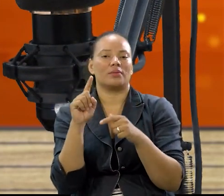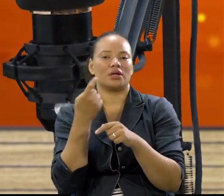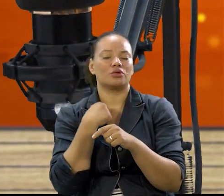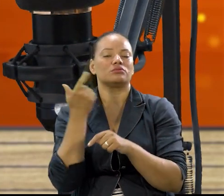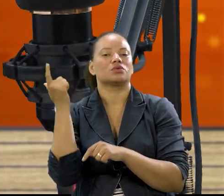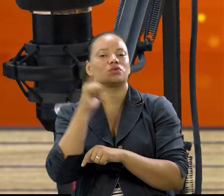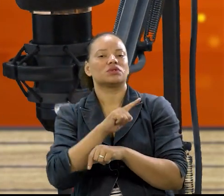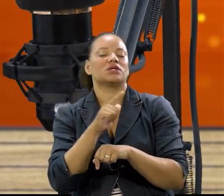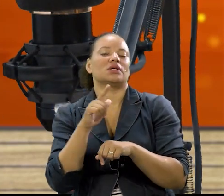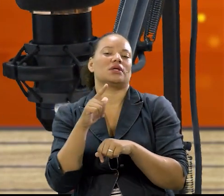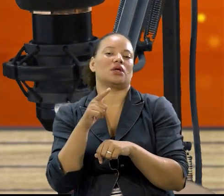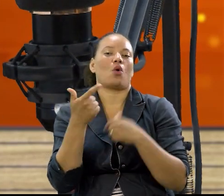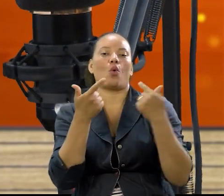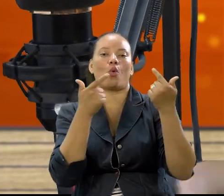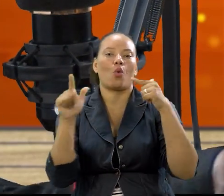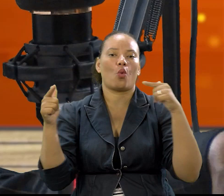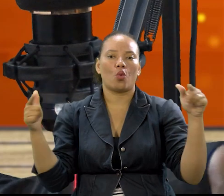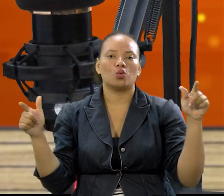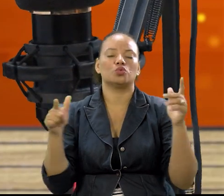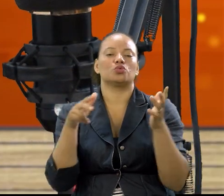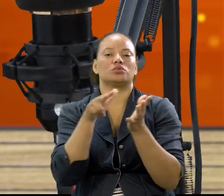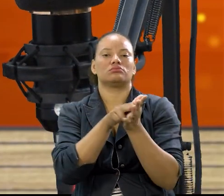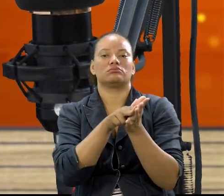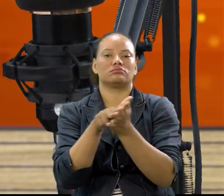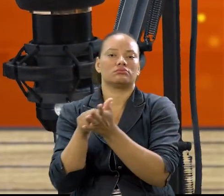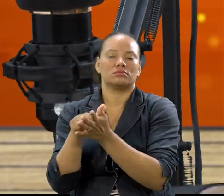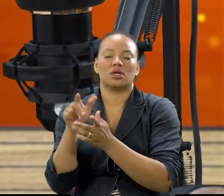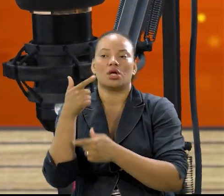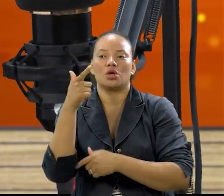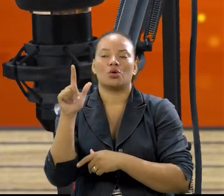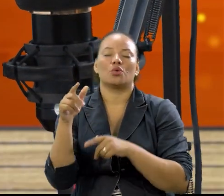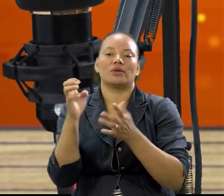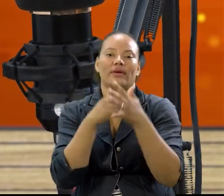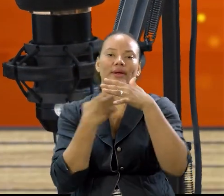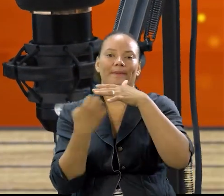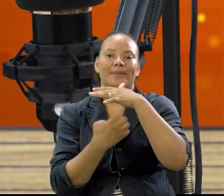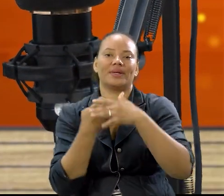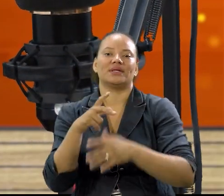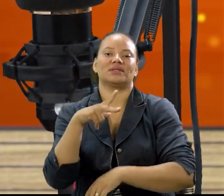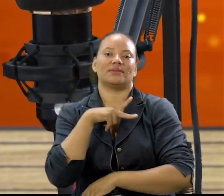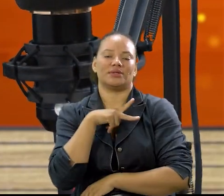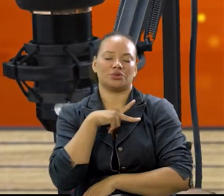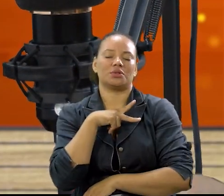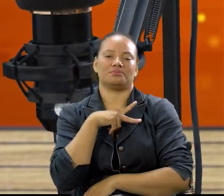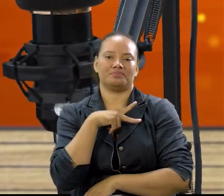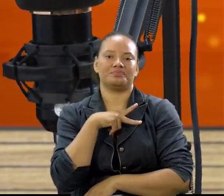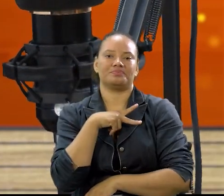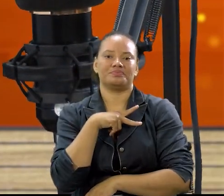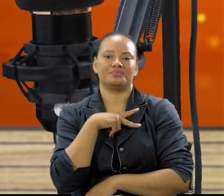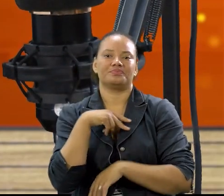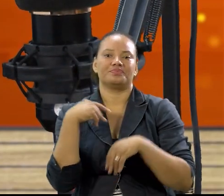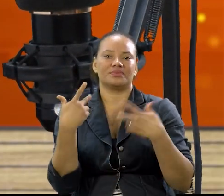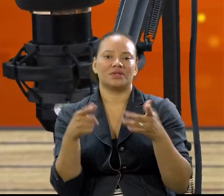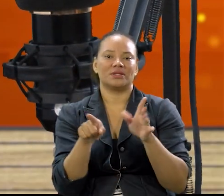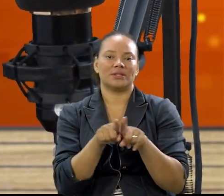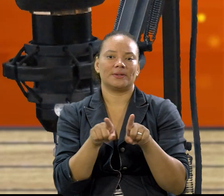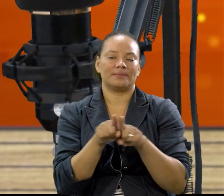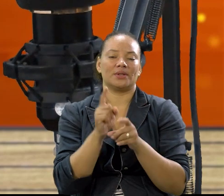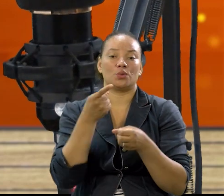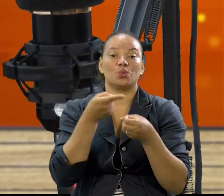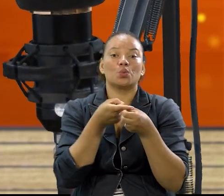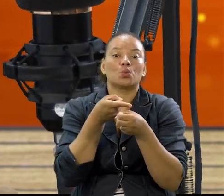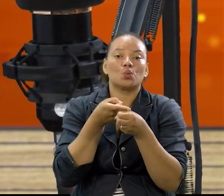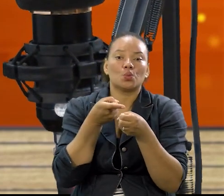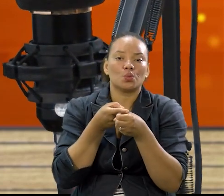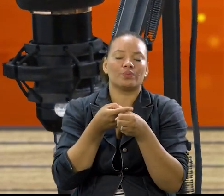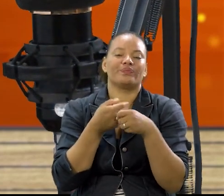viabilizar isso e hoje a gente tem leitos aqui na capital eh eh na rede privada e no interior